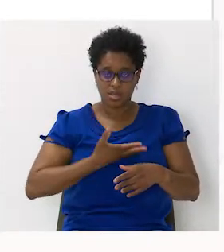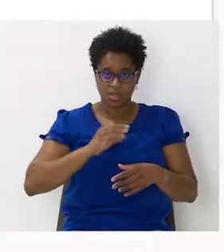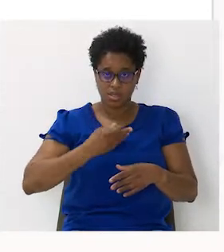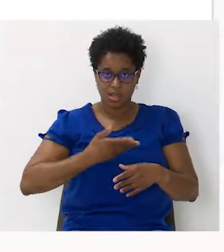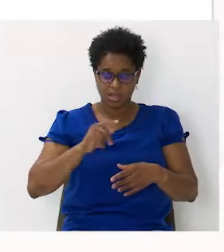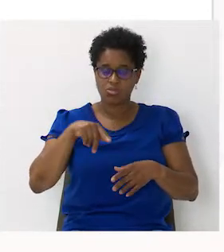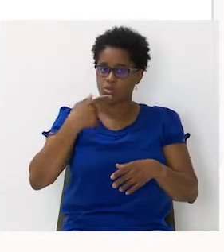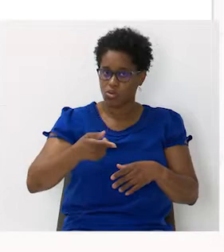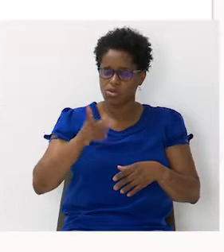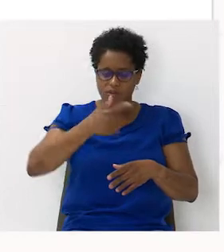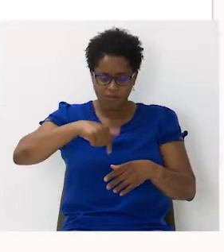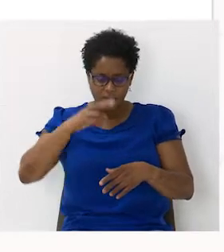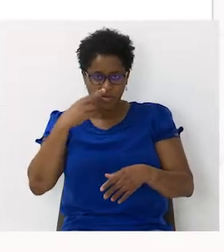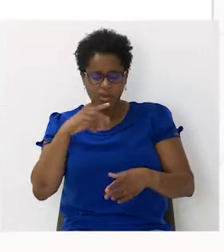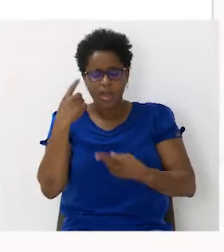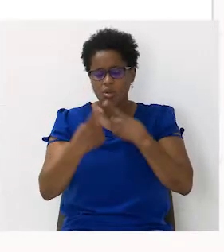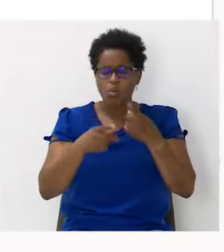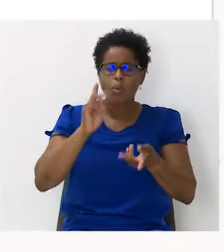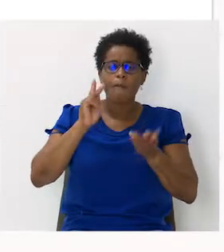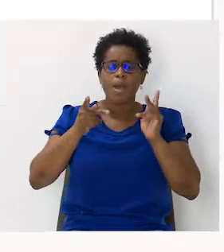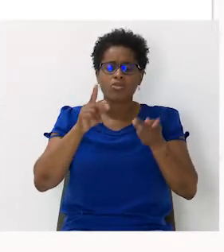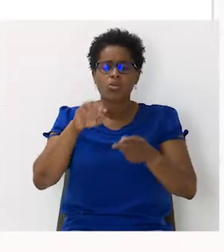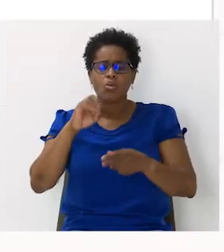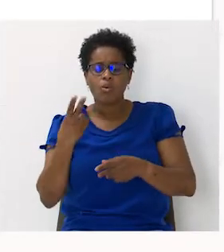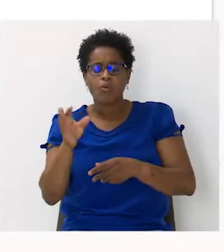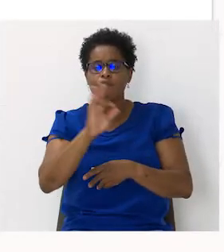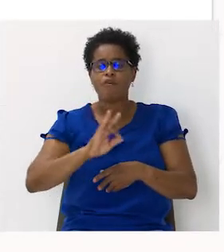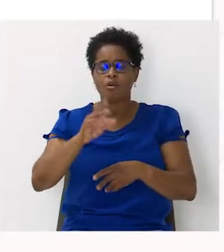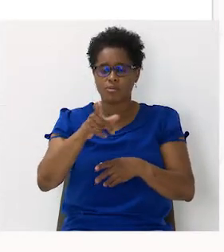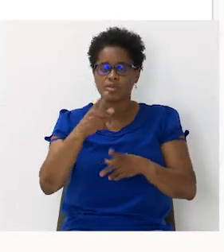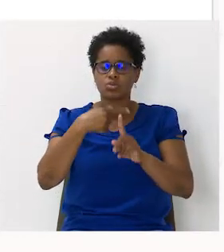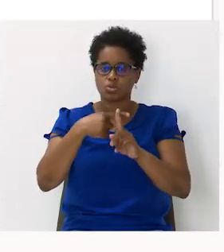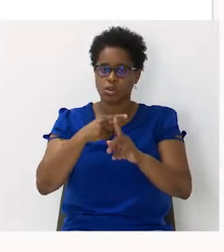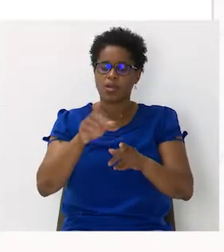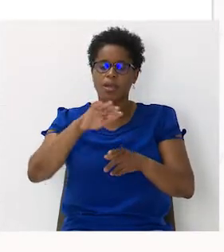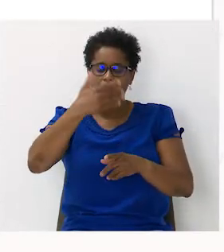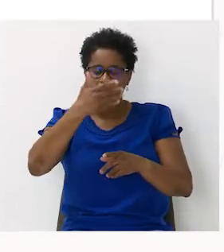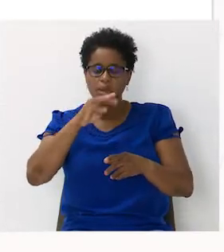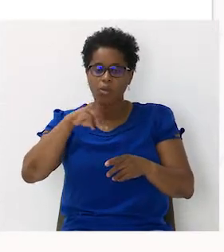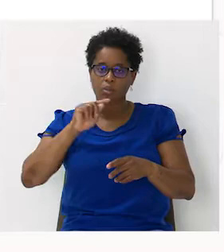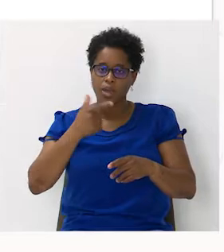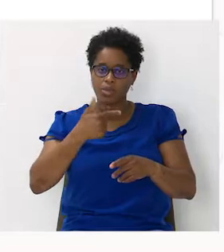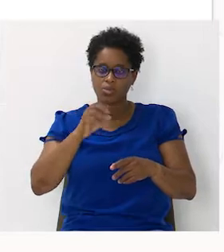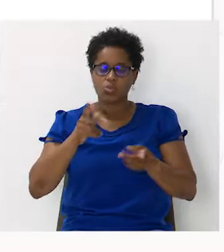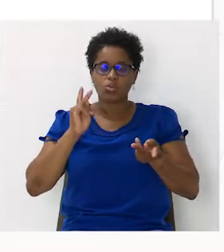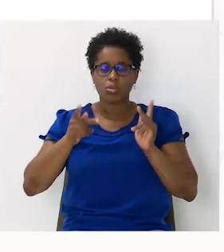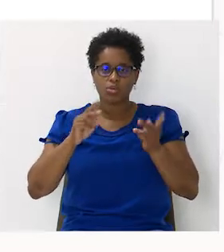Vamos ver alguns métodos ou algumas formas de somar. Primeiro método, método do